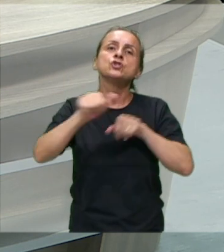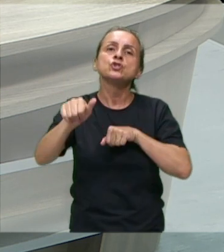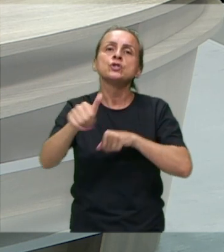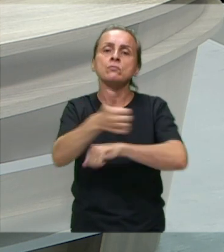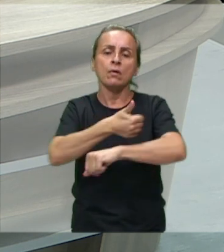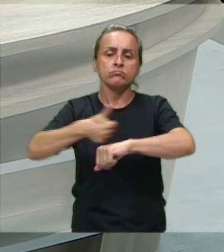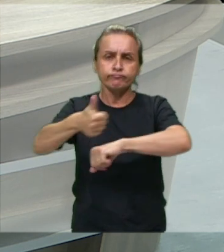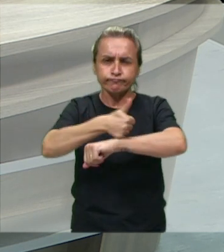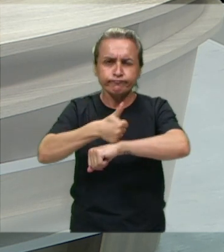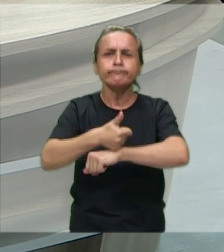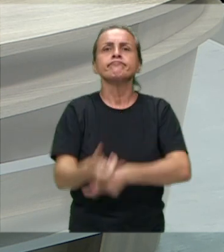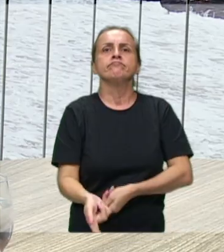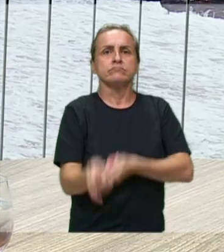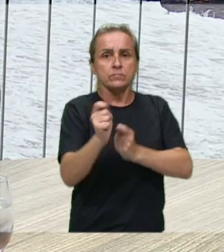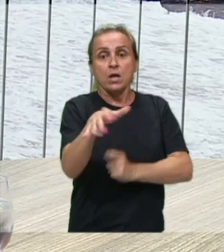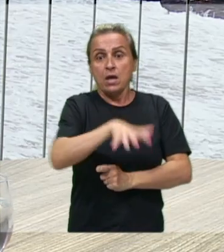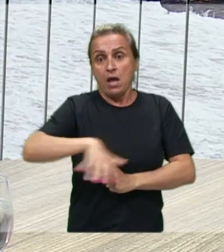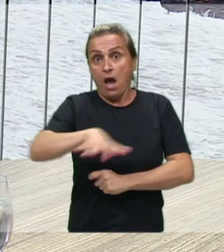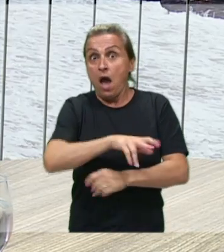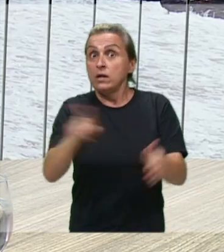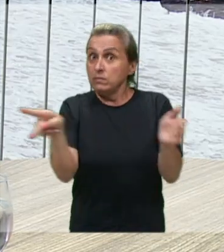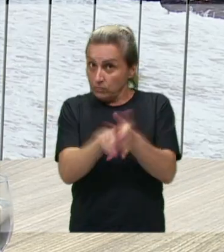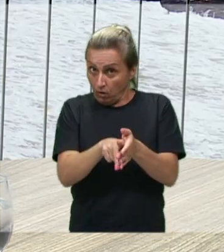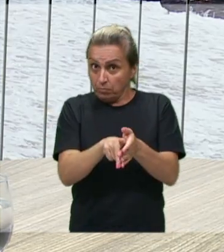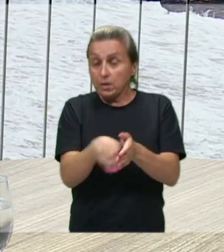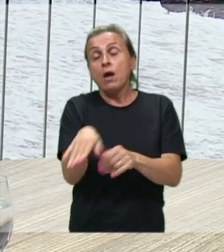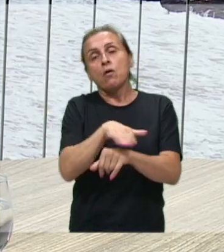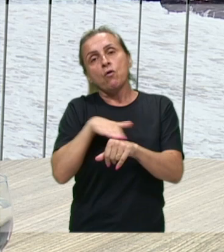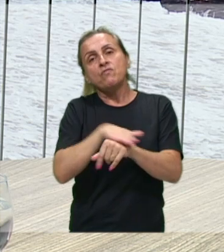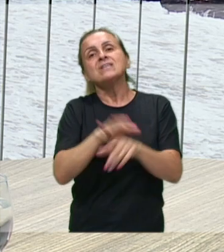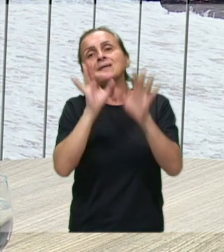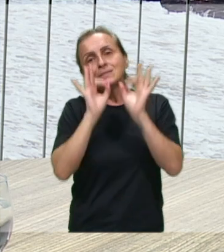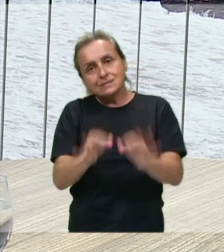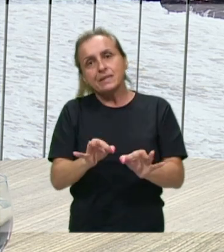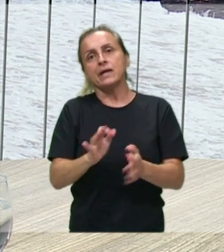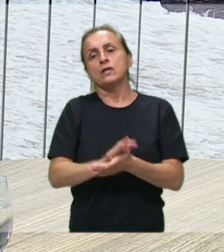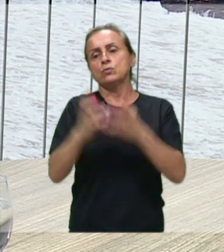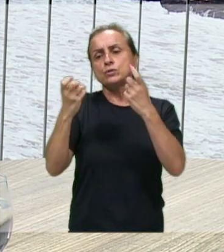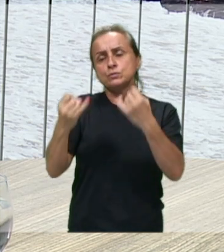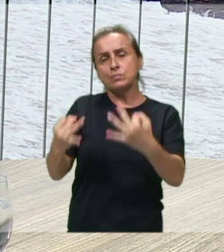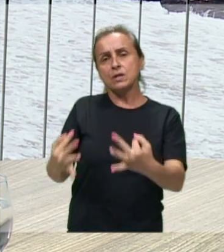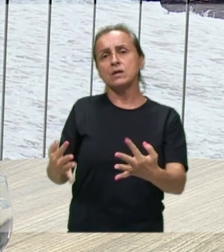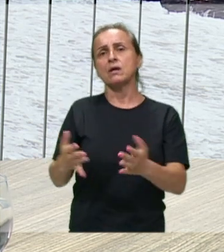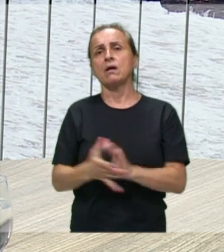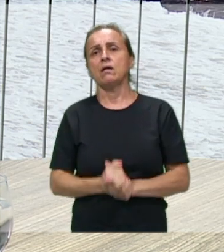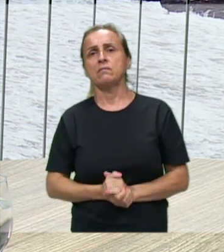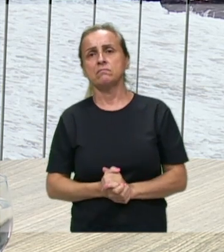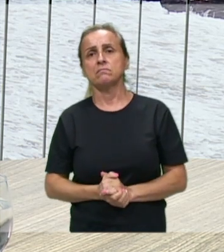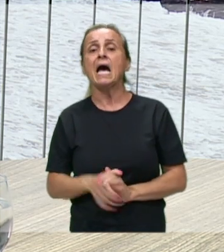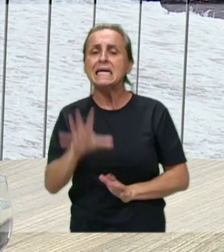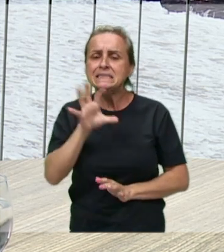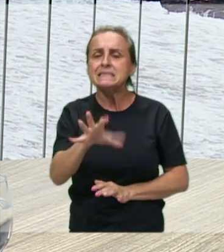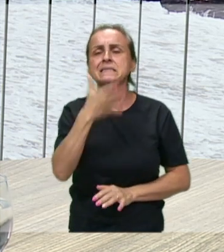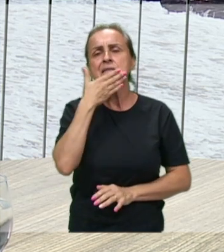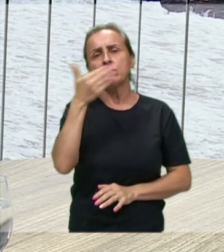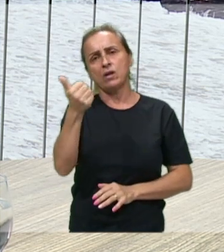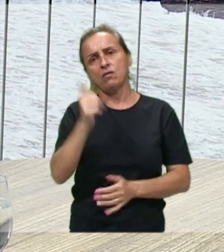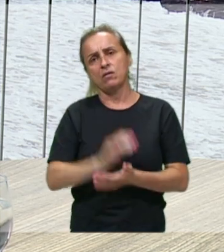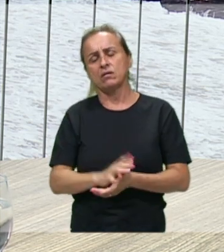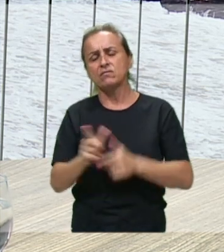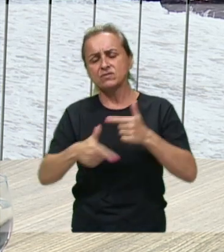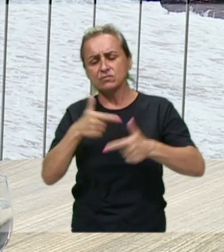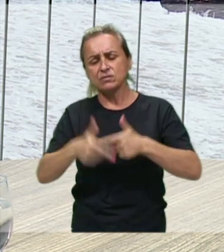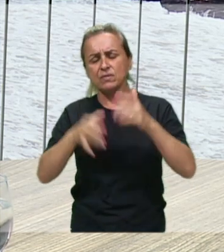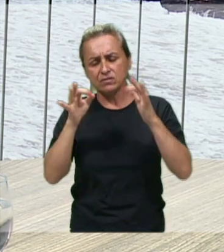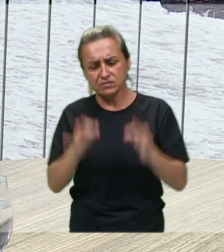teórica e vamos conversar, fazer o beabá de casa. Esse é o nosso dever. Se colocar à disposição de um trabalho bem feito, correto,